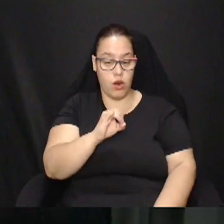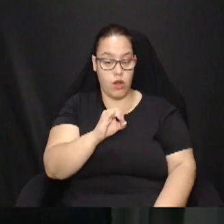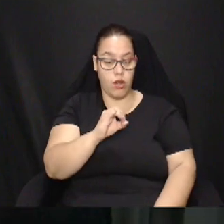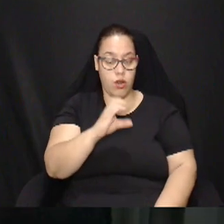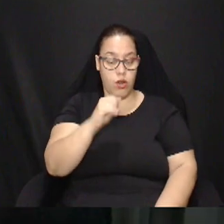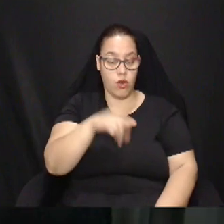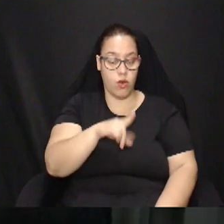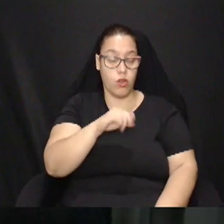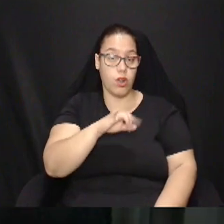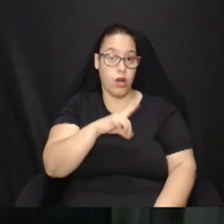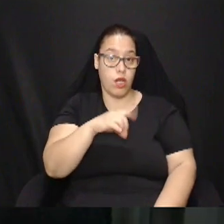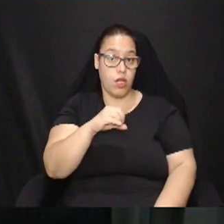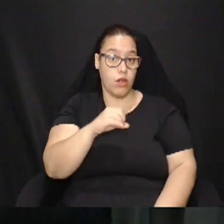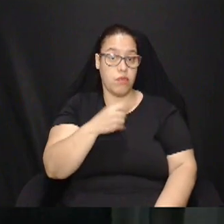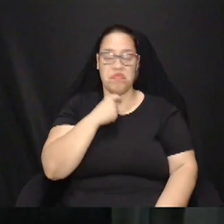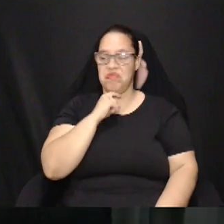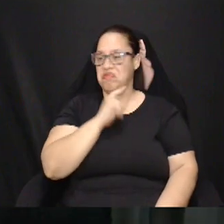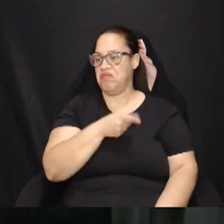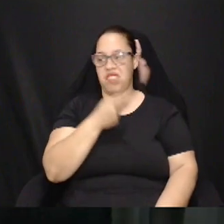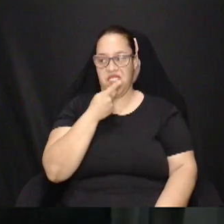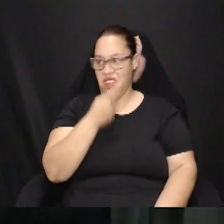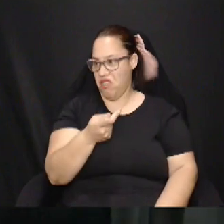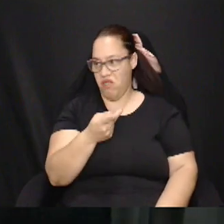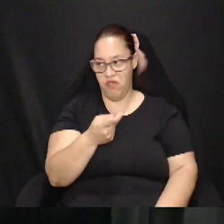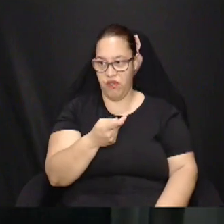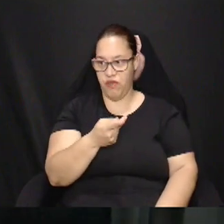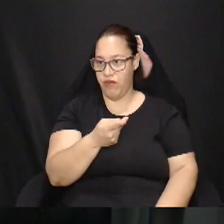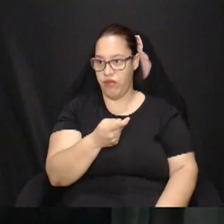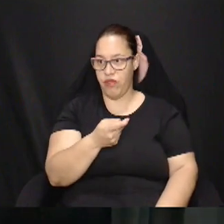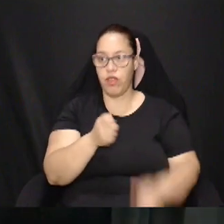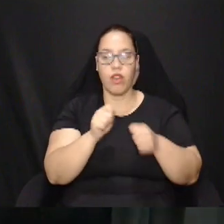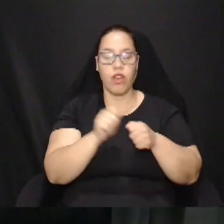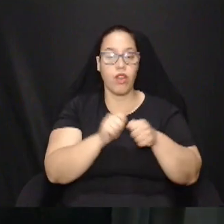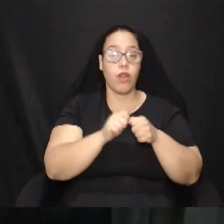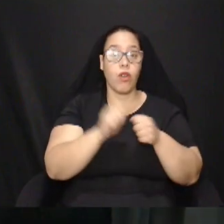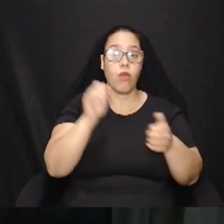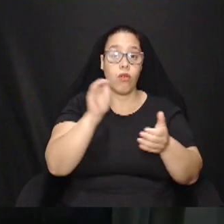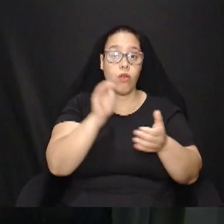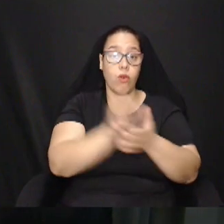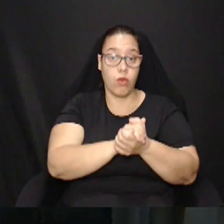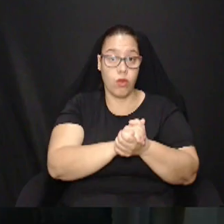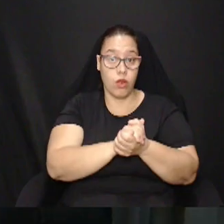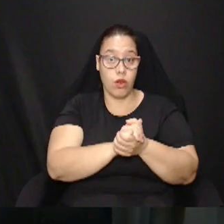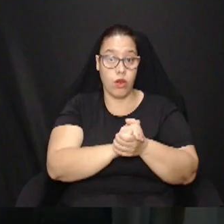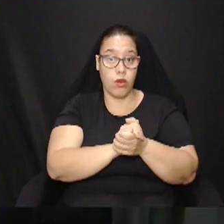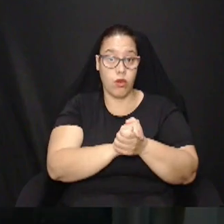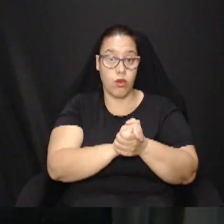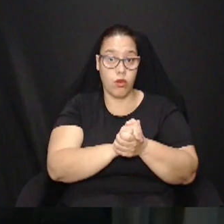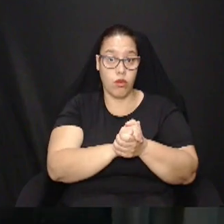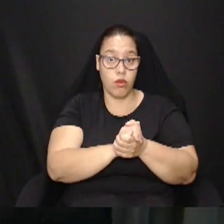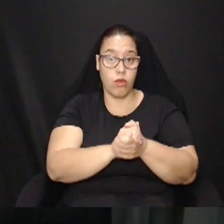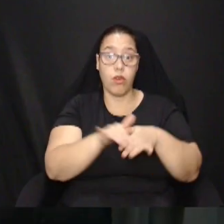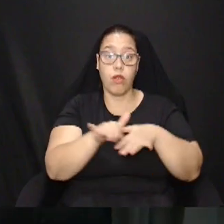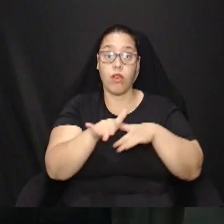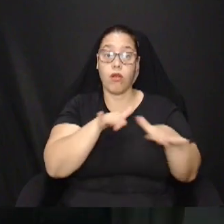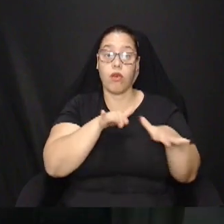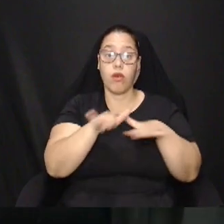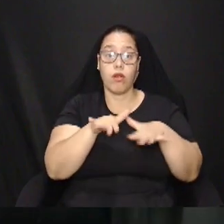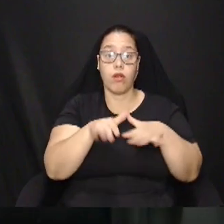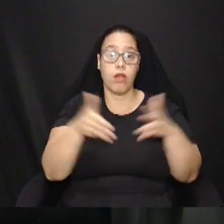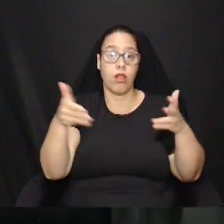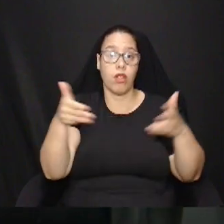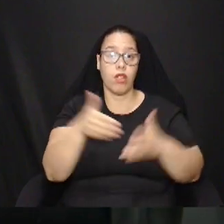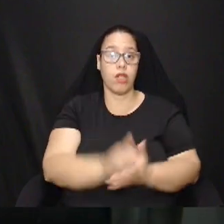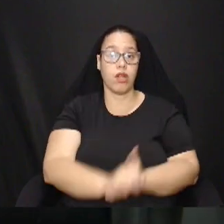que ninguém fala? Que faz os casais que congelaram em algum momento e que hoje dizem, não, sabe que